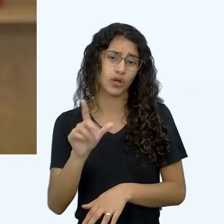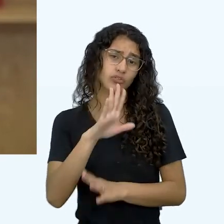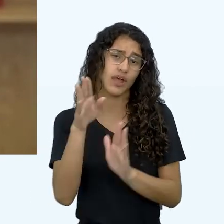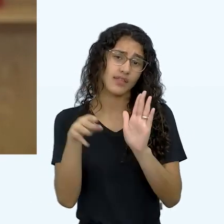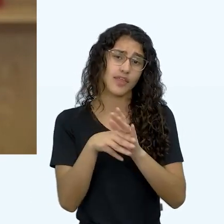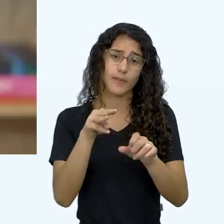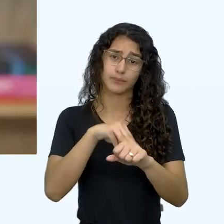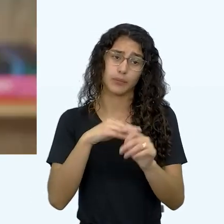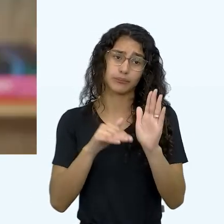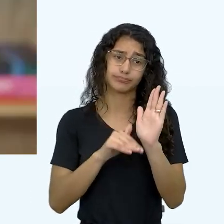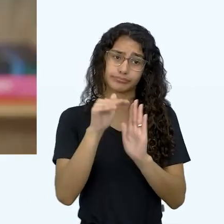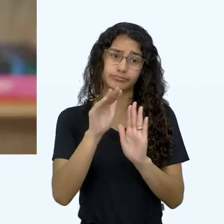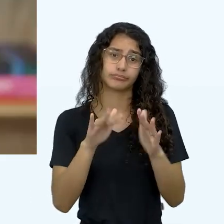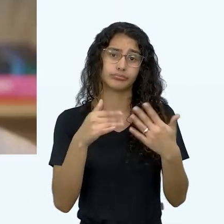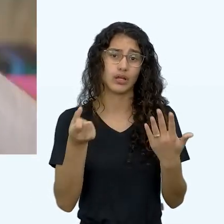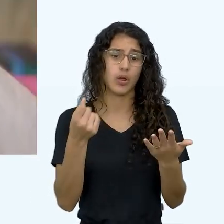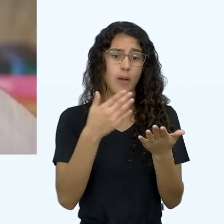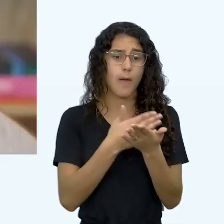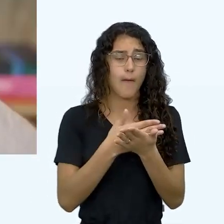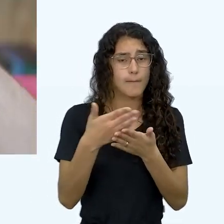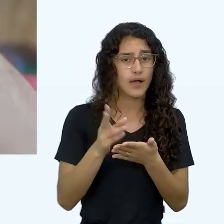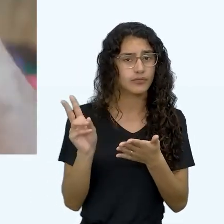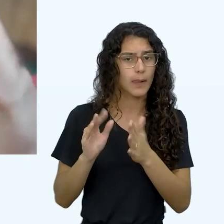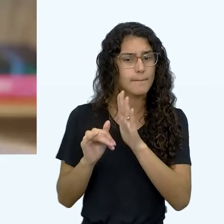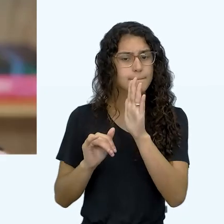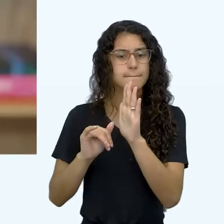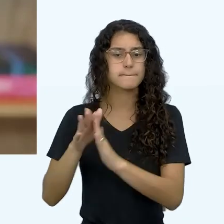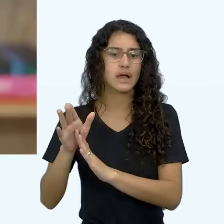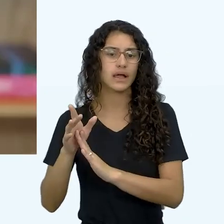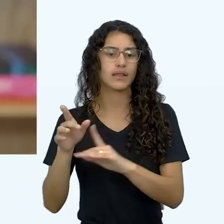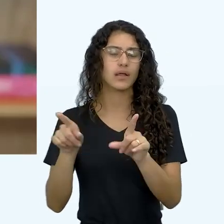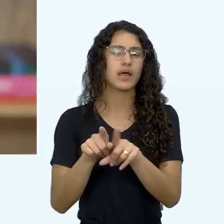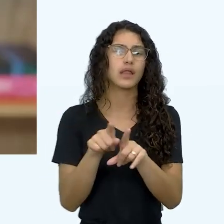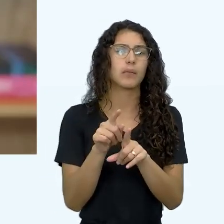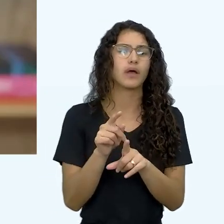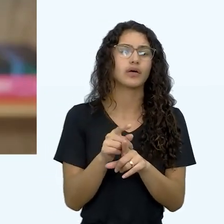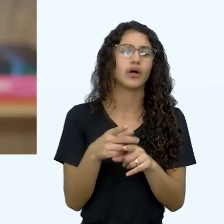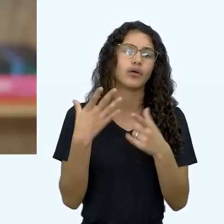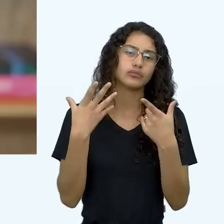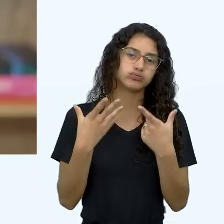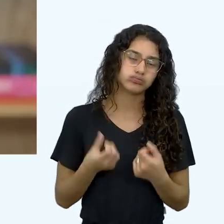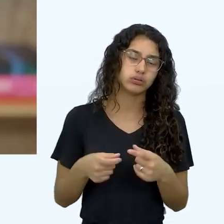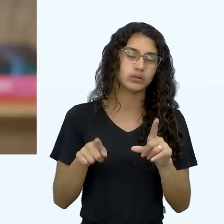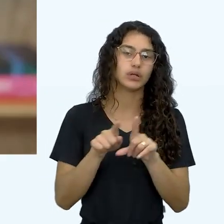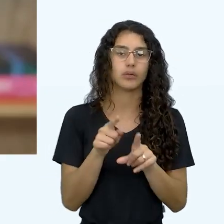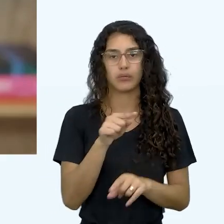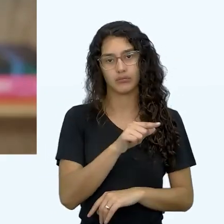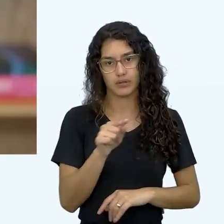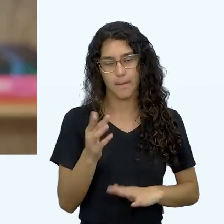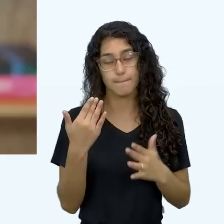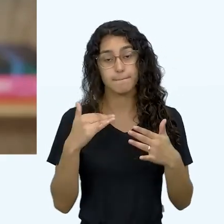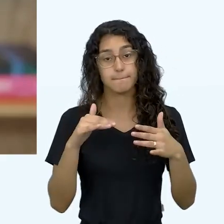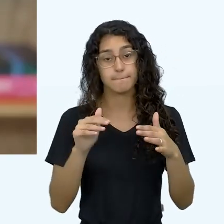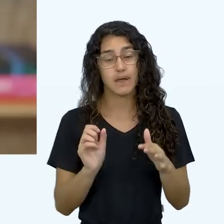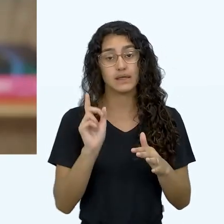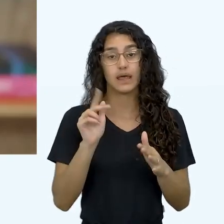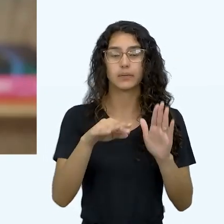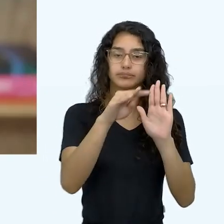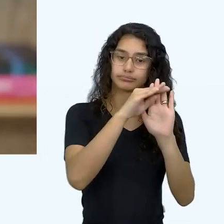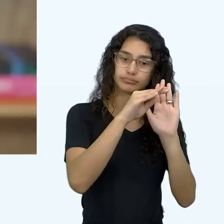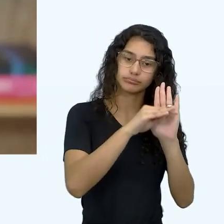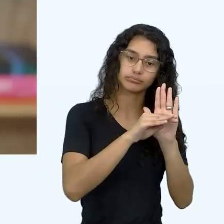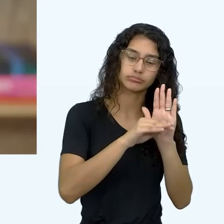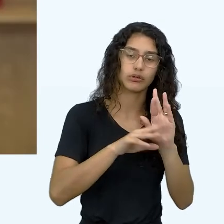um certo patamar. Quando a sua hora começa a valer mais, isso daqui começa a ficar custoso, vira um custo para você. Mas são